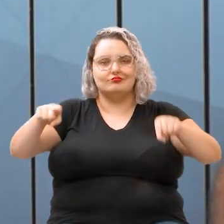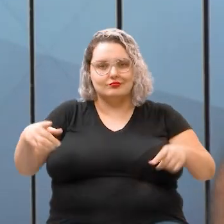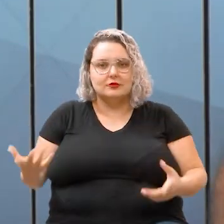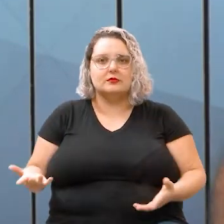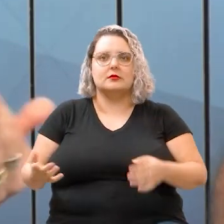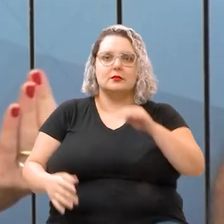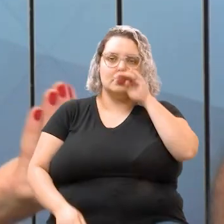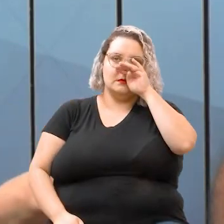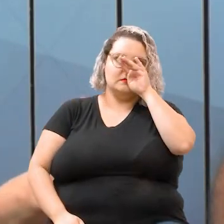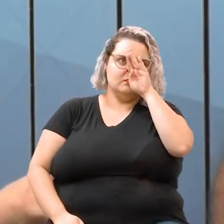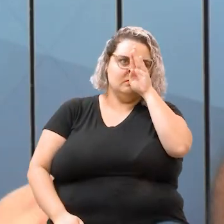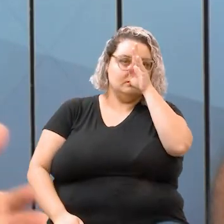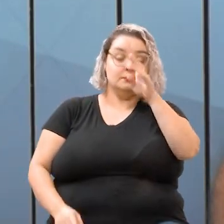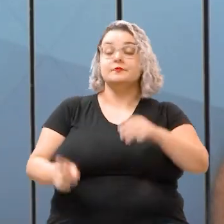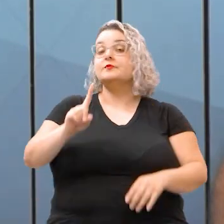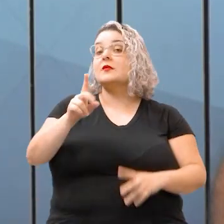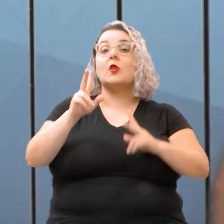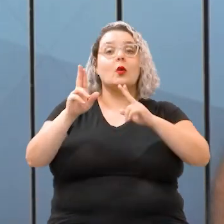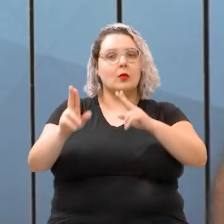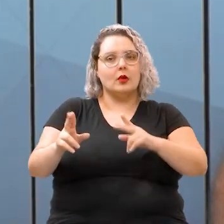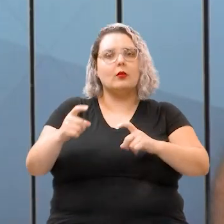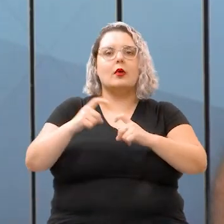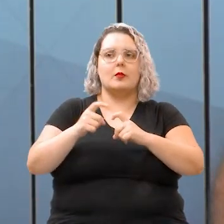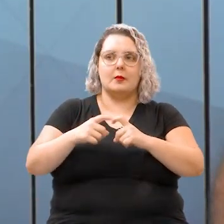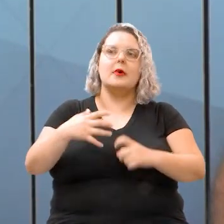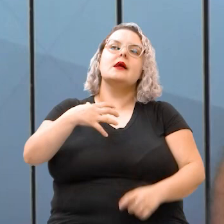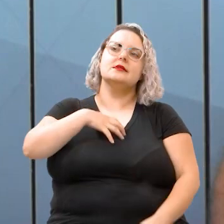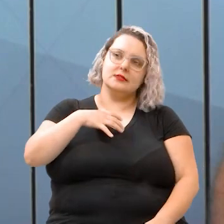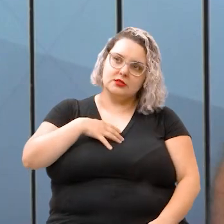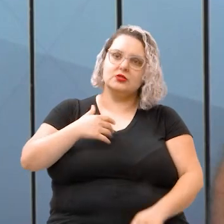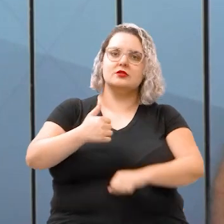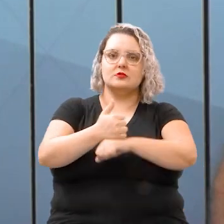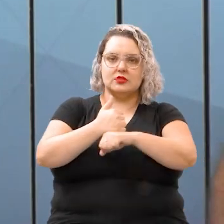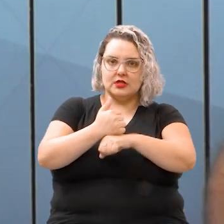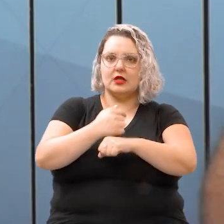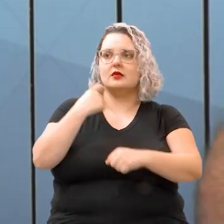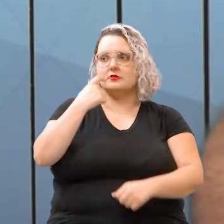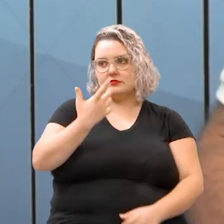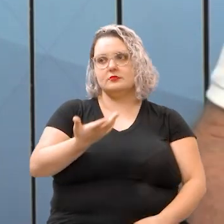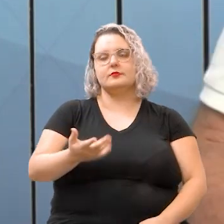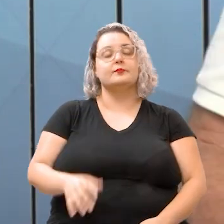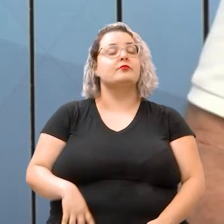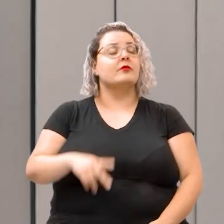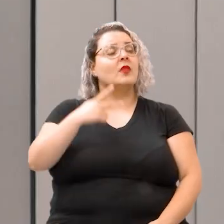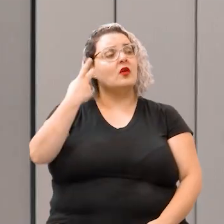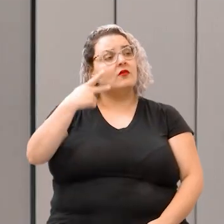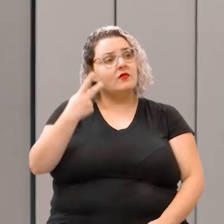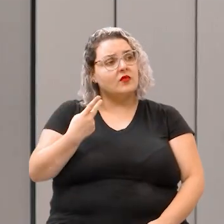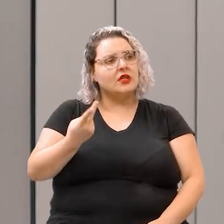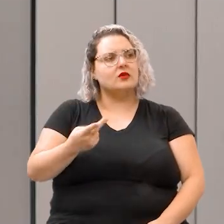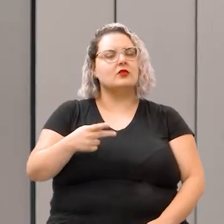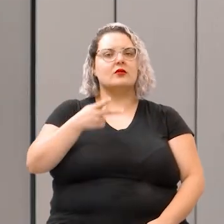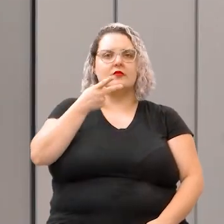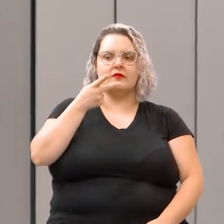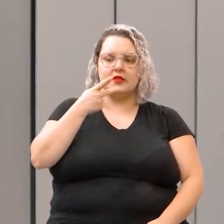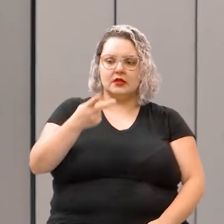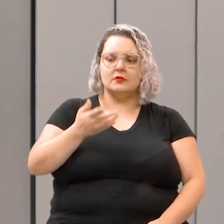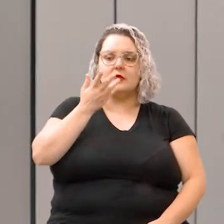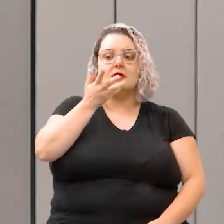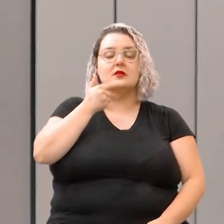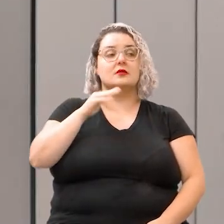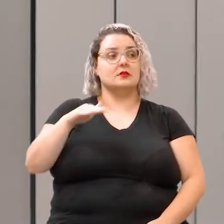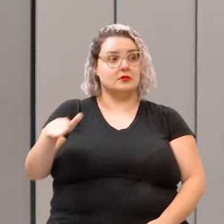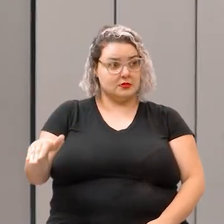mesmo. Sim. Não tanto quanto a parte médica, mas a gente sente isso na odontologia. Vereador, a gente está falando aqui, inclusive, da criança,